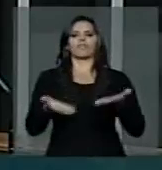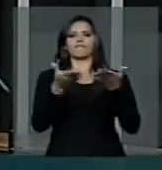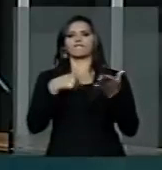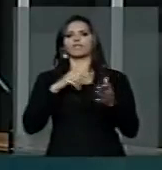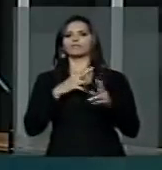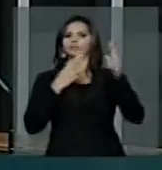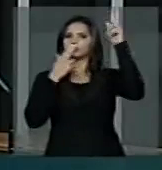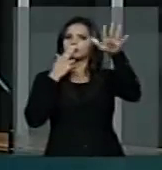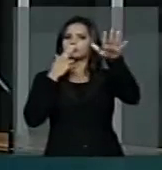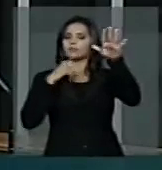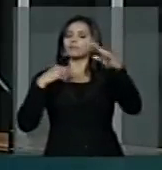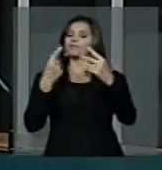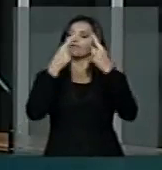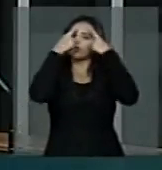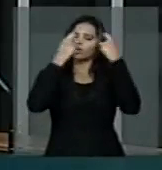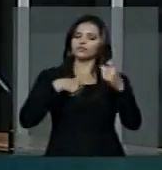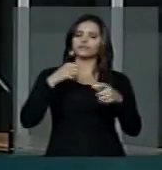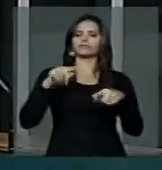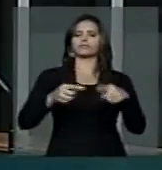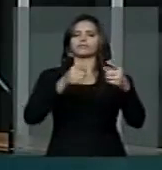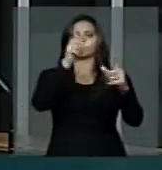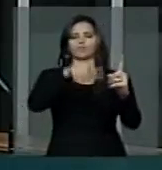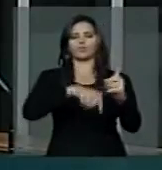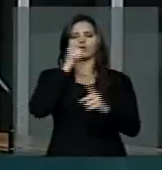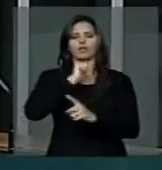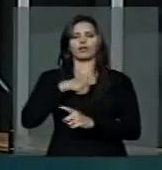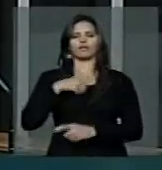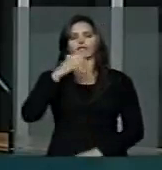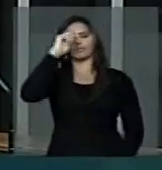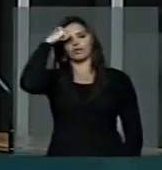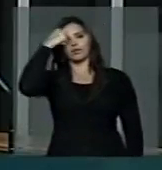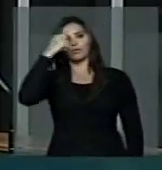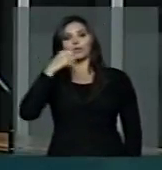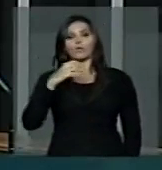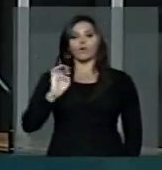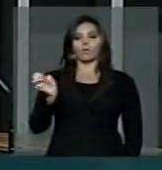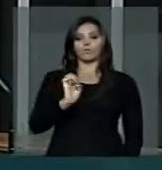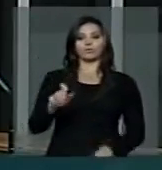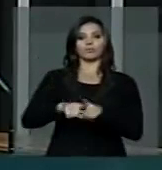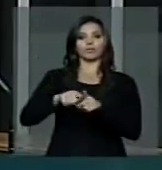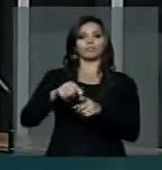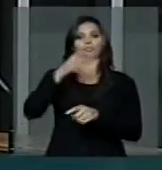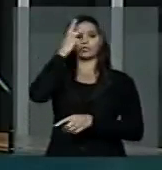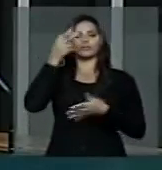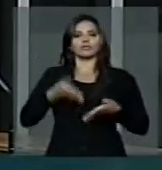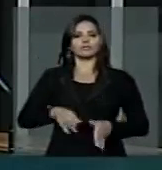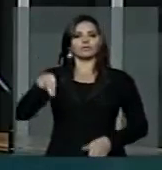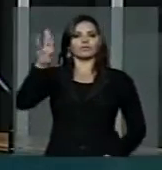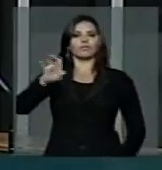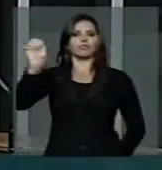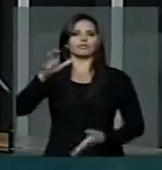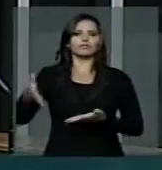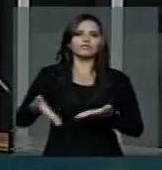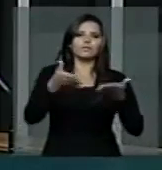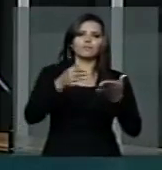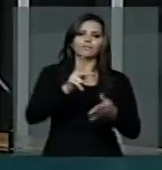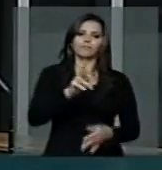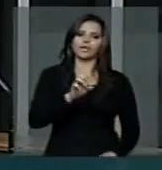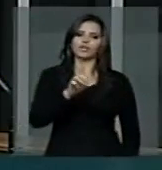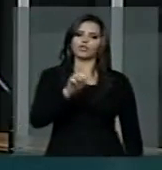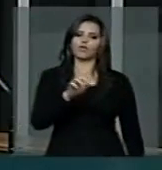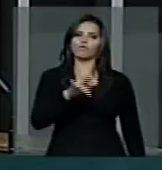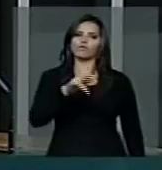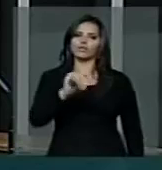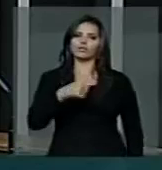internet a violência contra mulheres, negros, homossexuais e nordestinos, além de incentivar a pedofilia. Tudo isso com